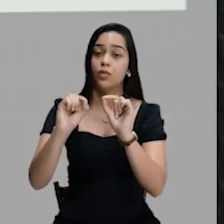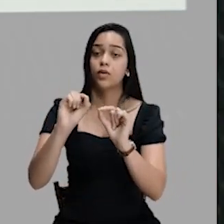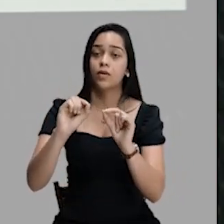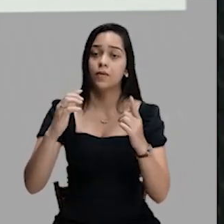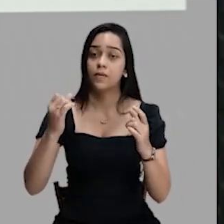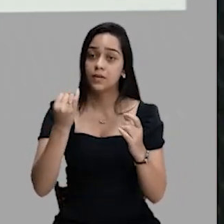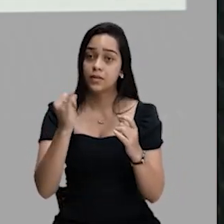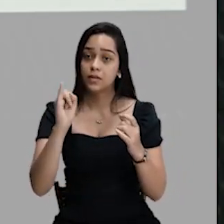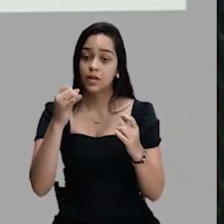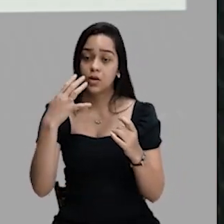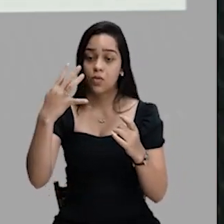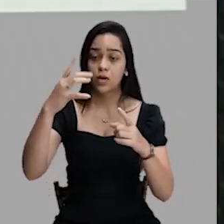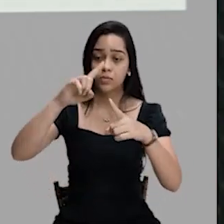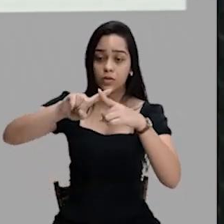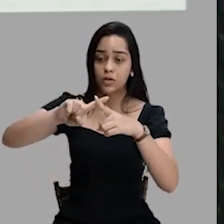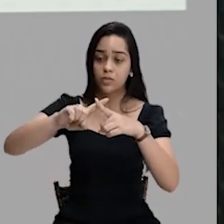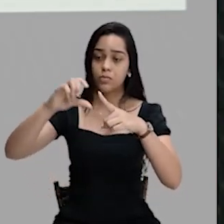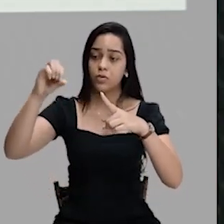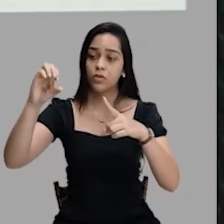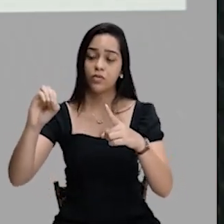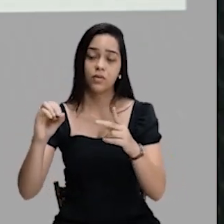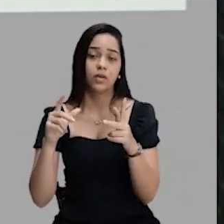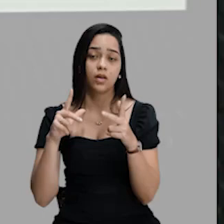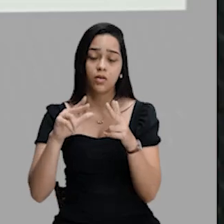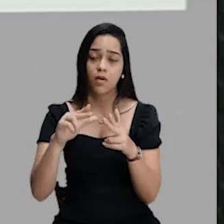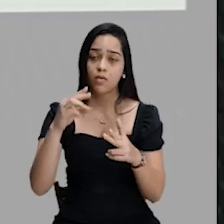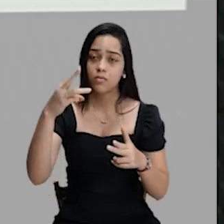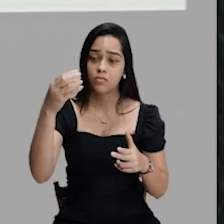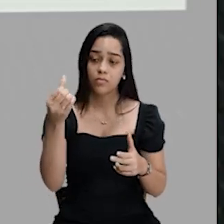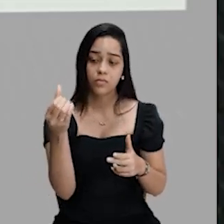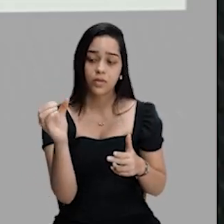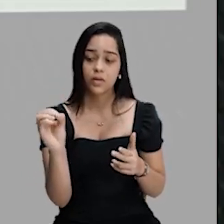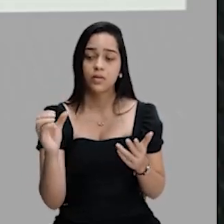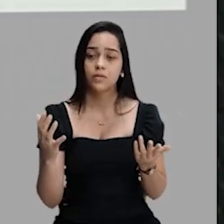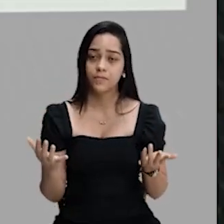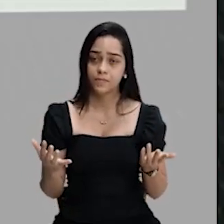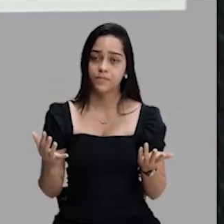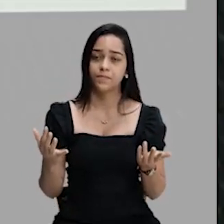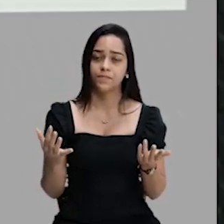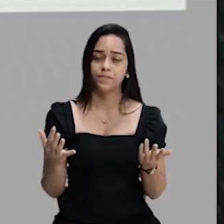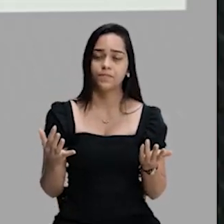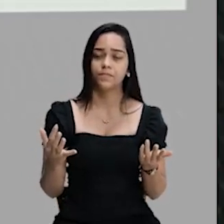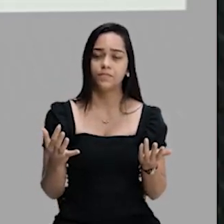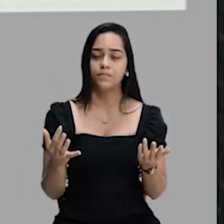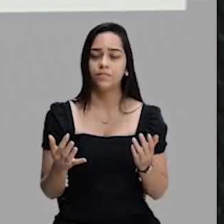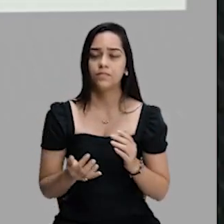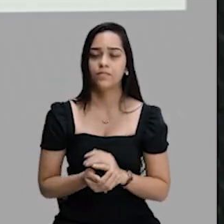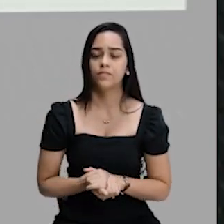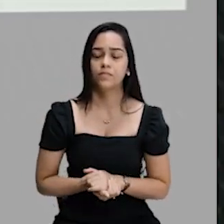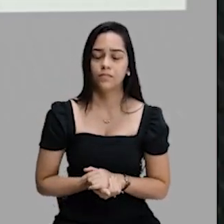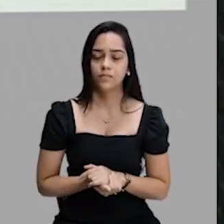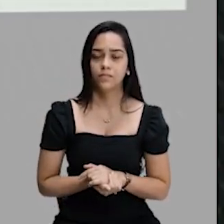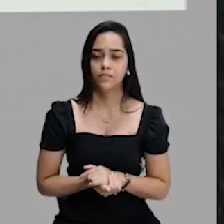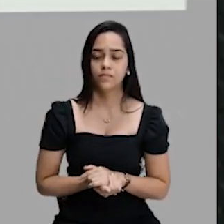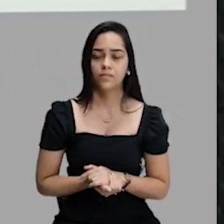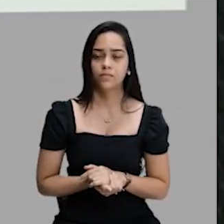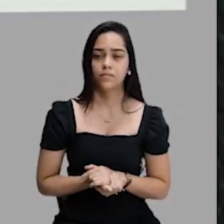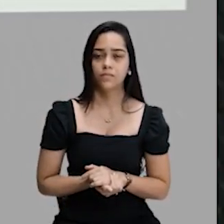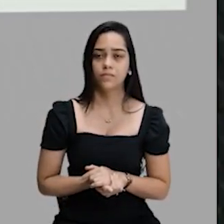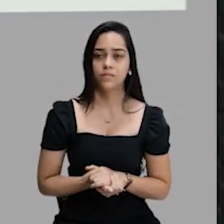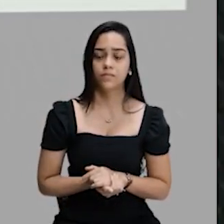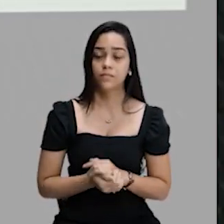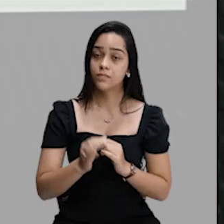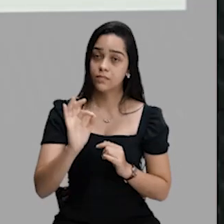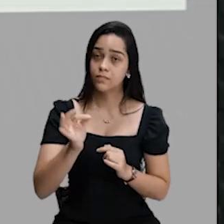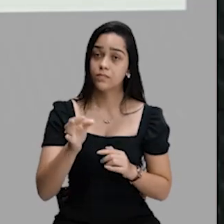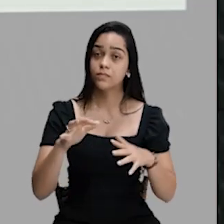reto. Se você pegar 4 e multiplicar por 90, você vai ter esse valor aqui, que é o valor de 360 graus.